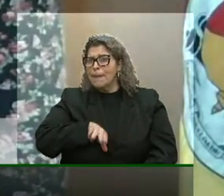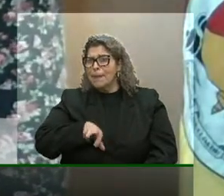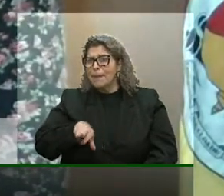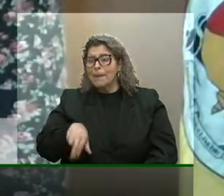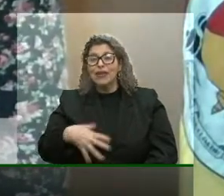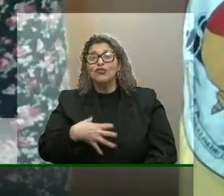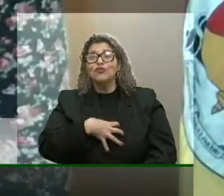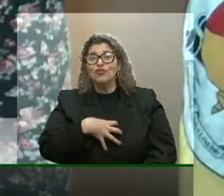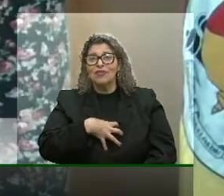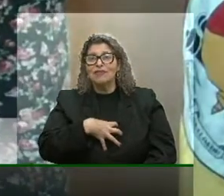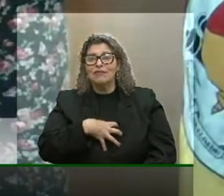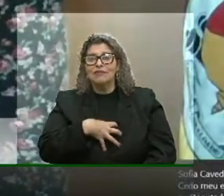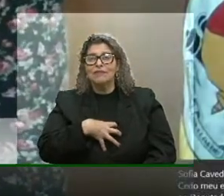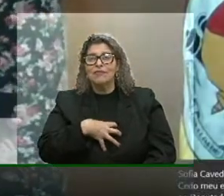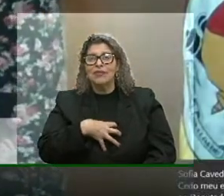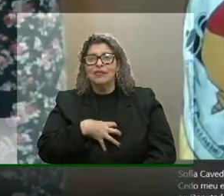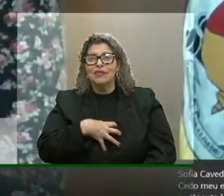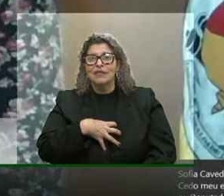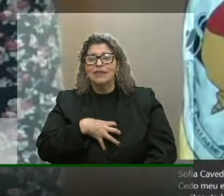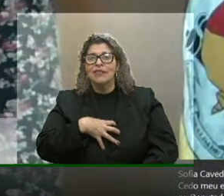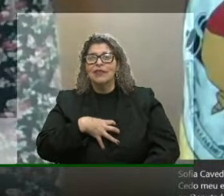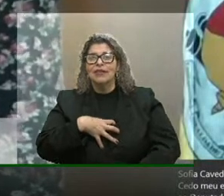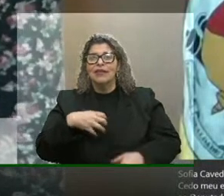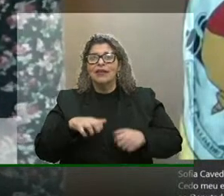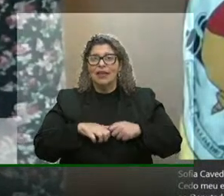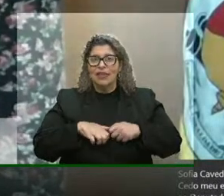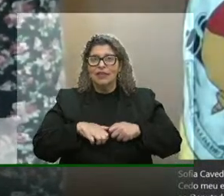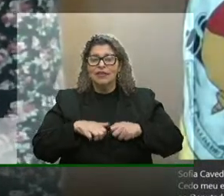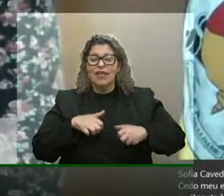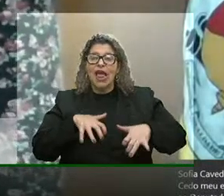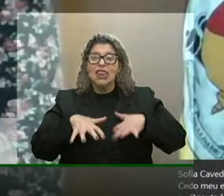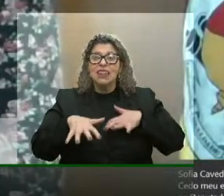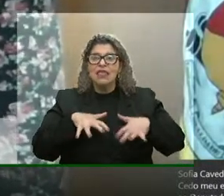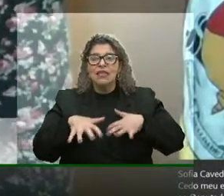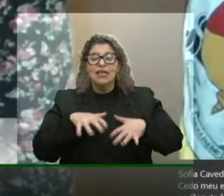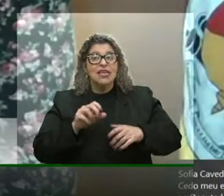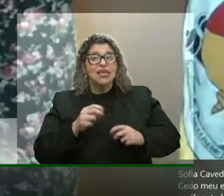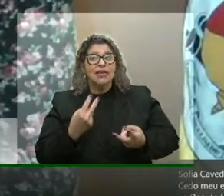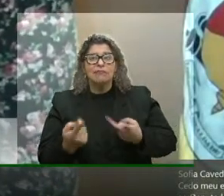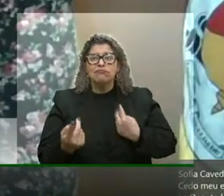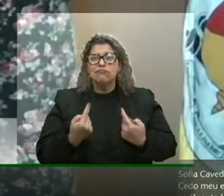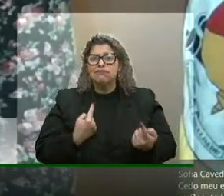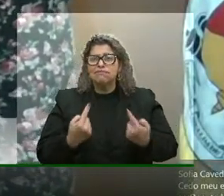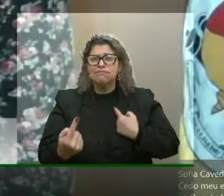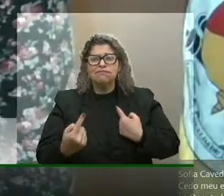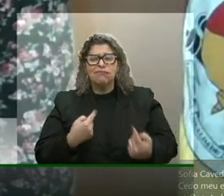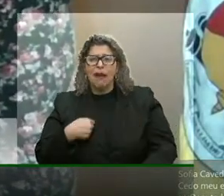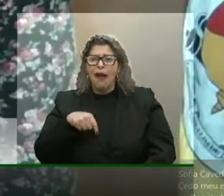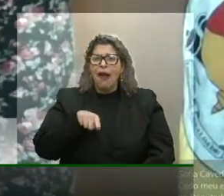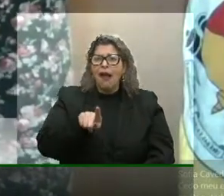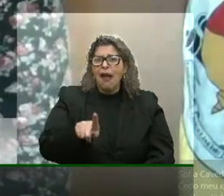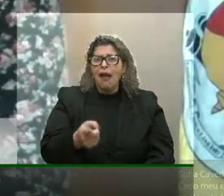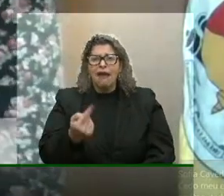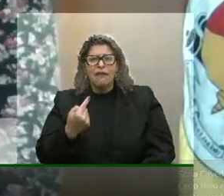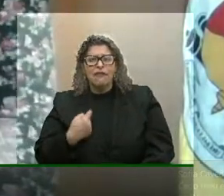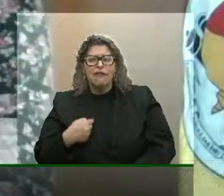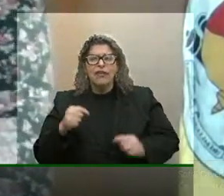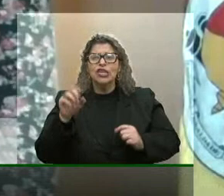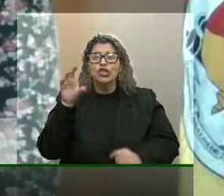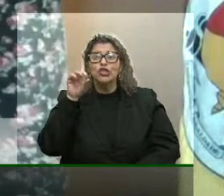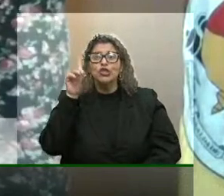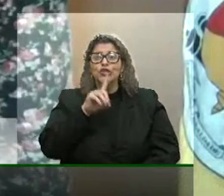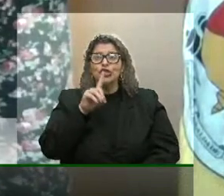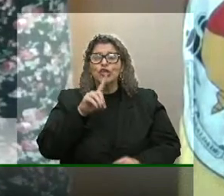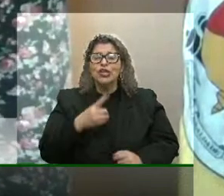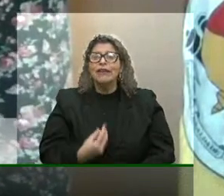maneiras. Uma delas é no trânsito dos seres viventes. É o ir e vir constante, dia e noite, noite